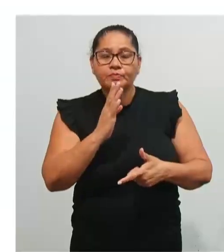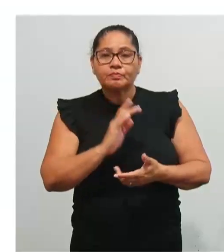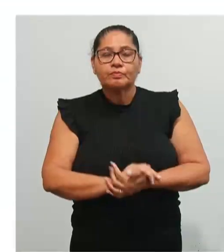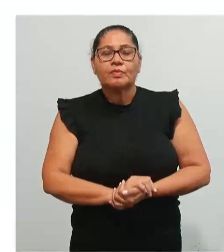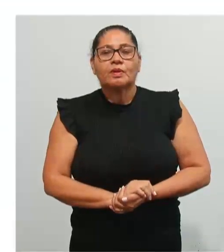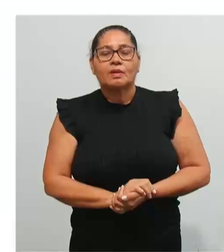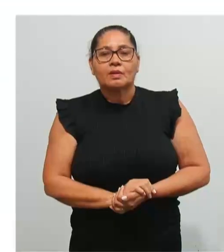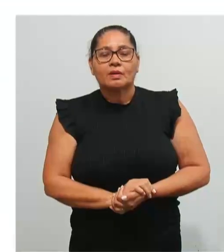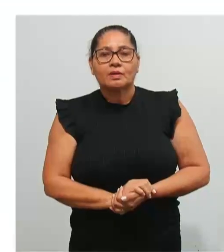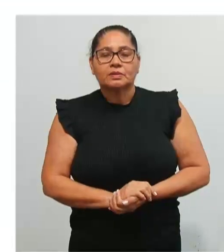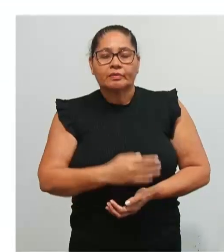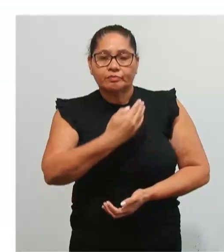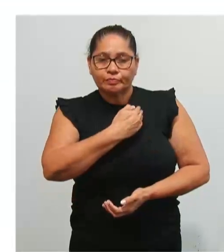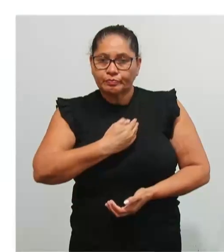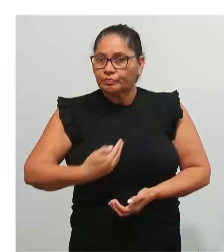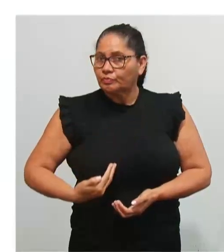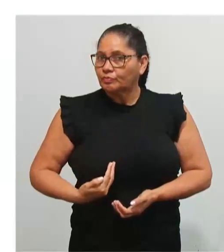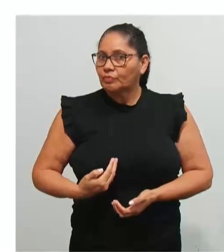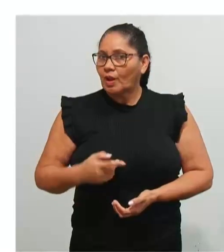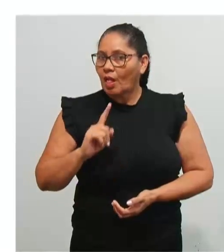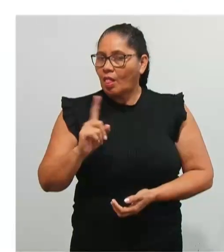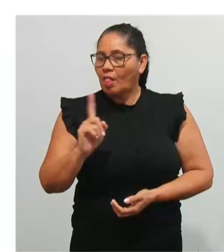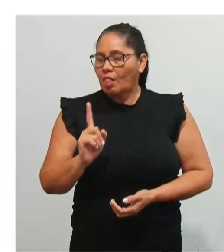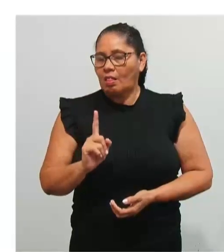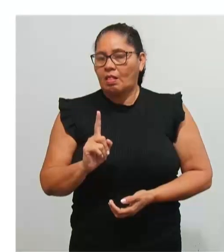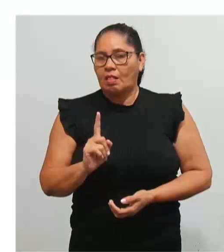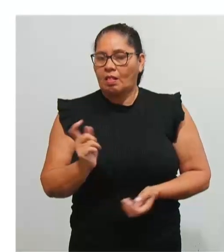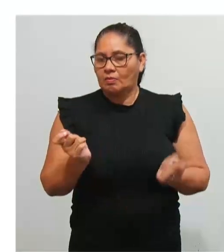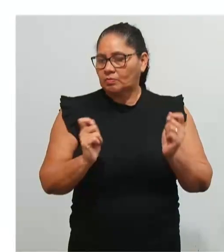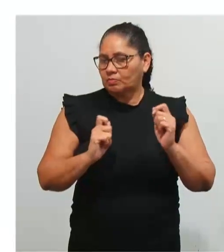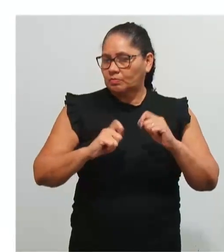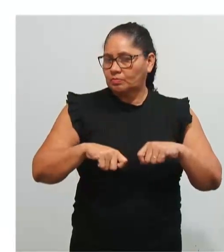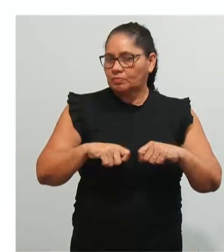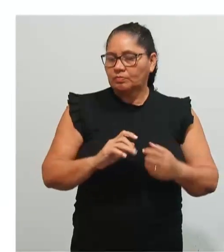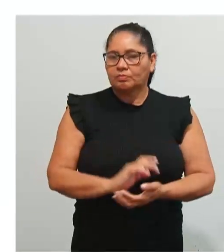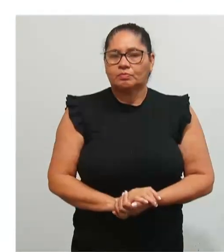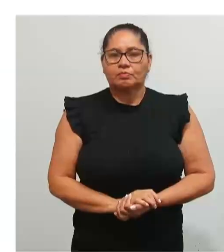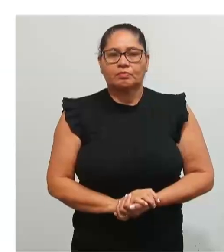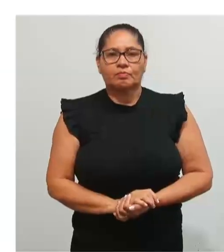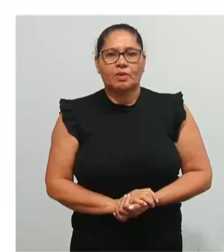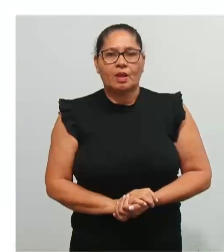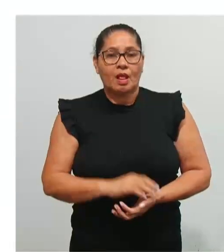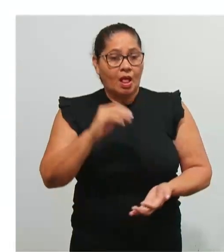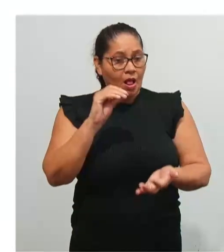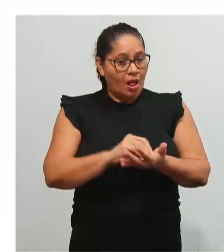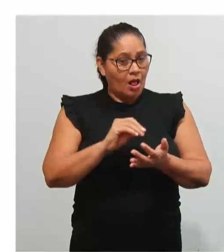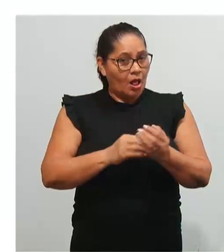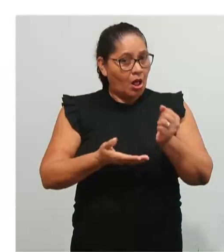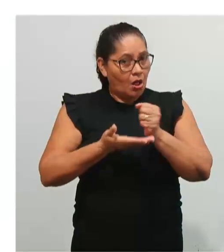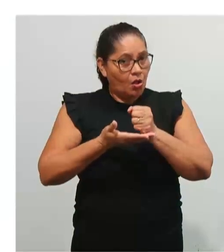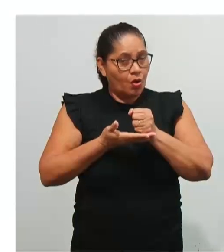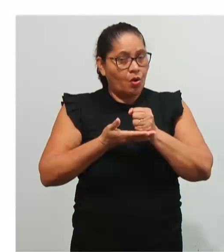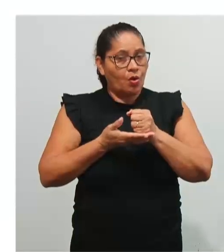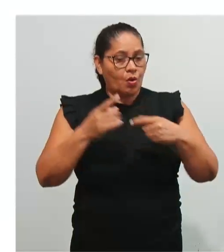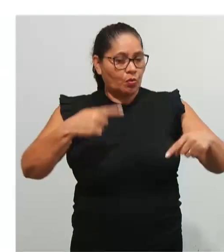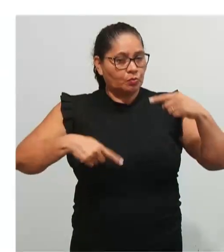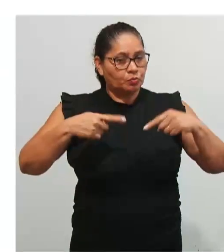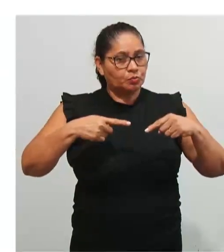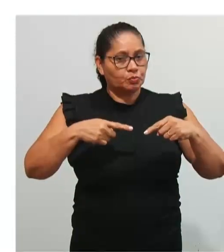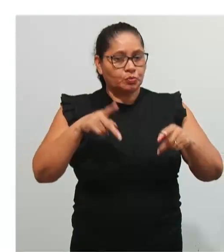na governança e não na governabilidade. A questão não era falta de apoio político ou